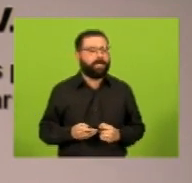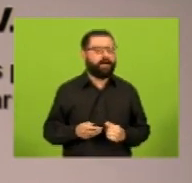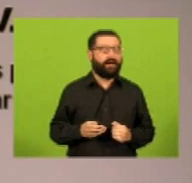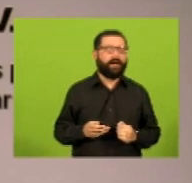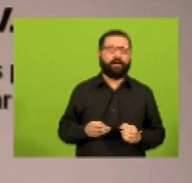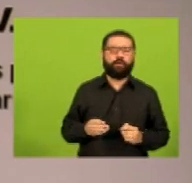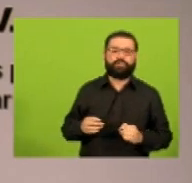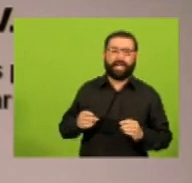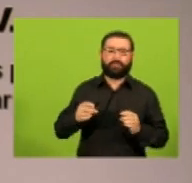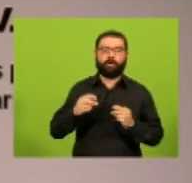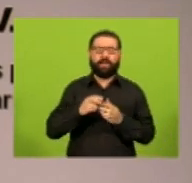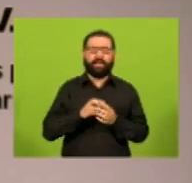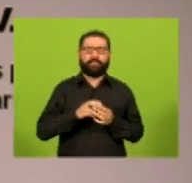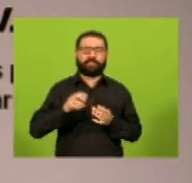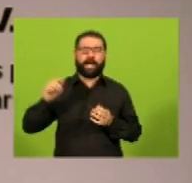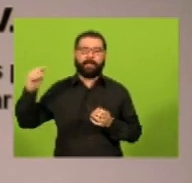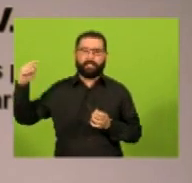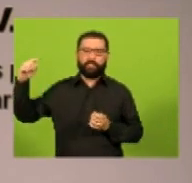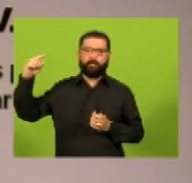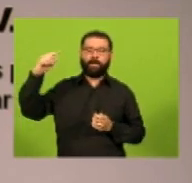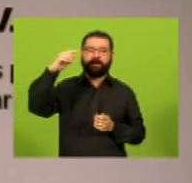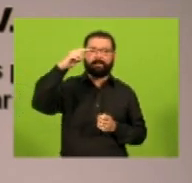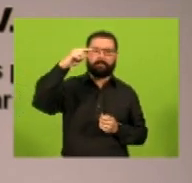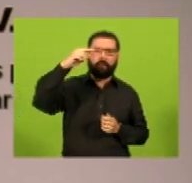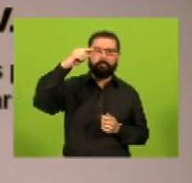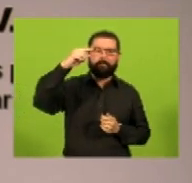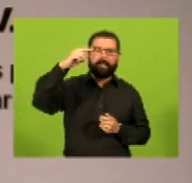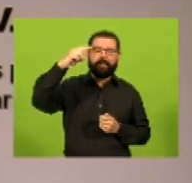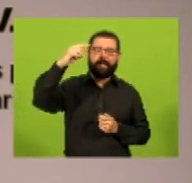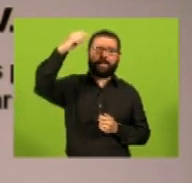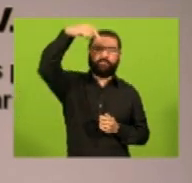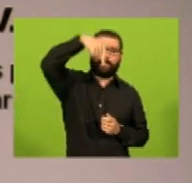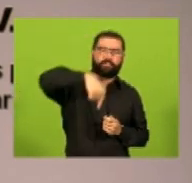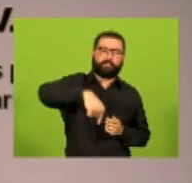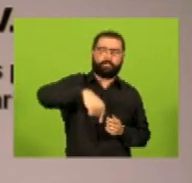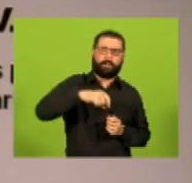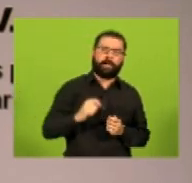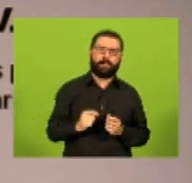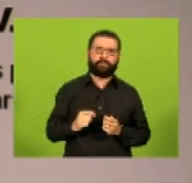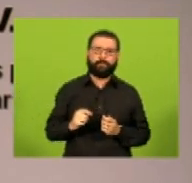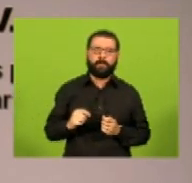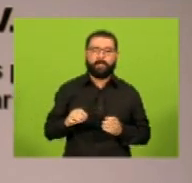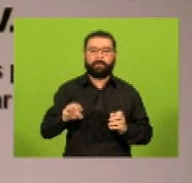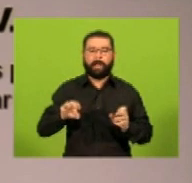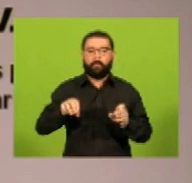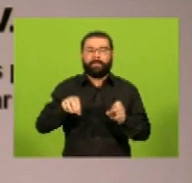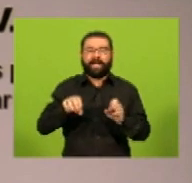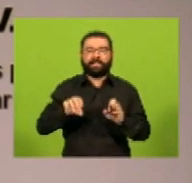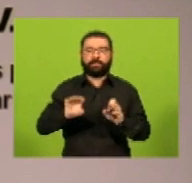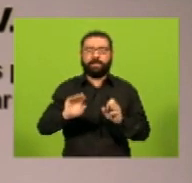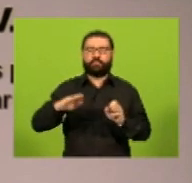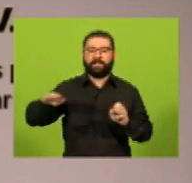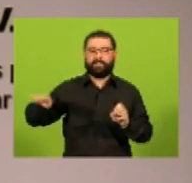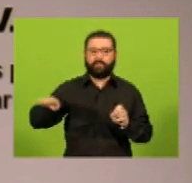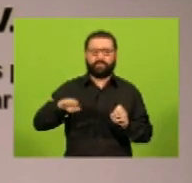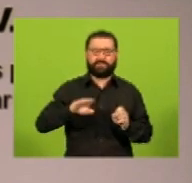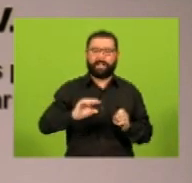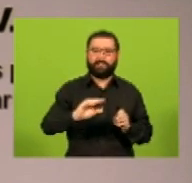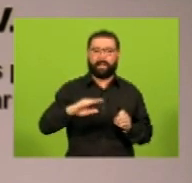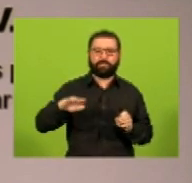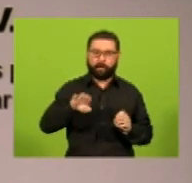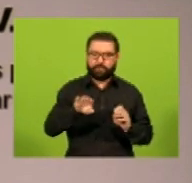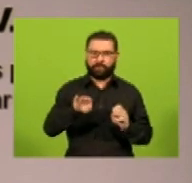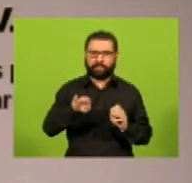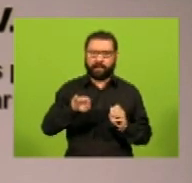figura. O jato, ele sai em uma direção e é defletido para baixo. Então, esses bicos eles vão